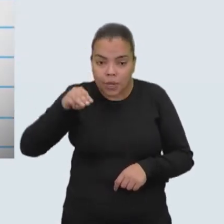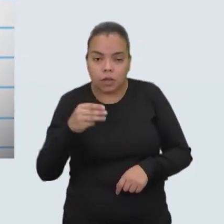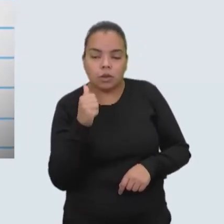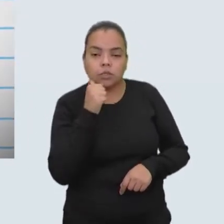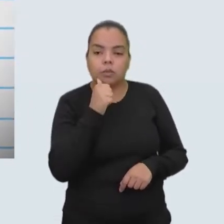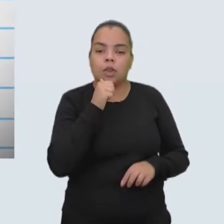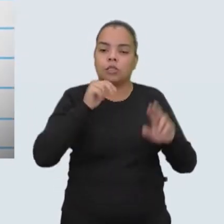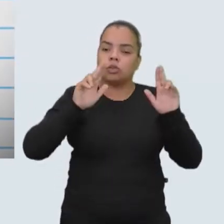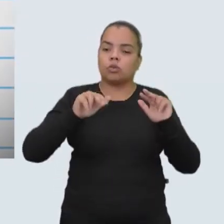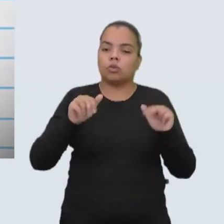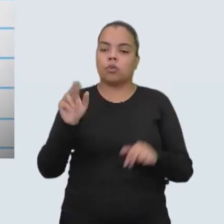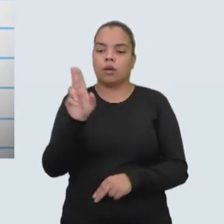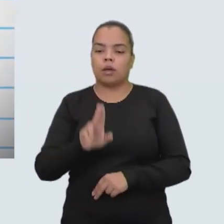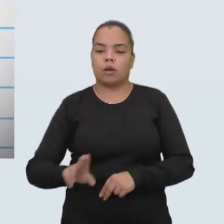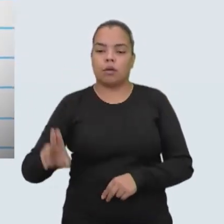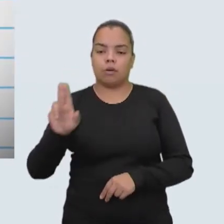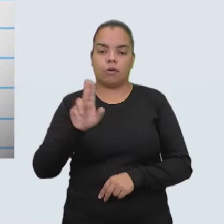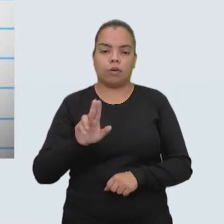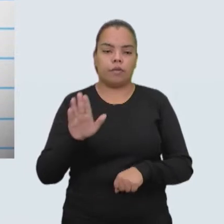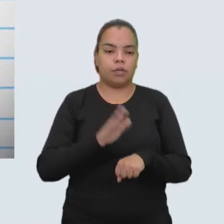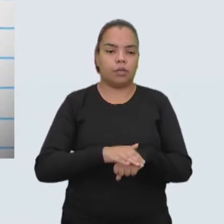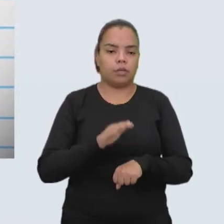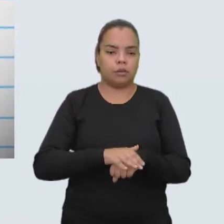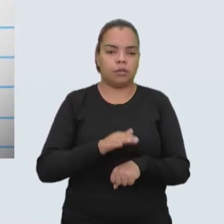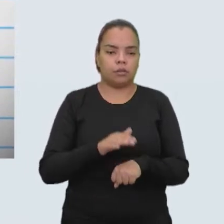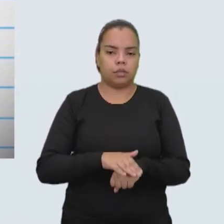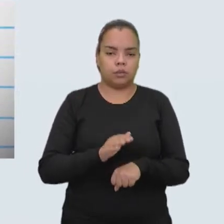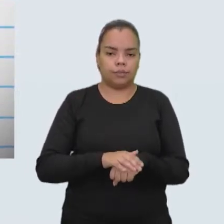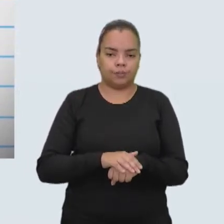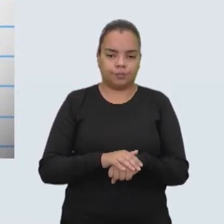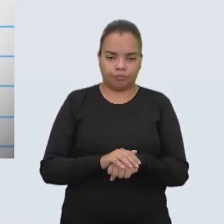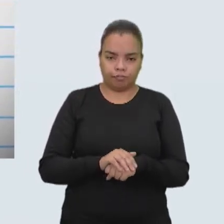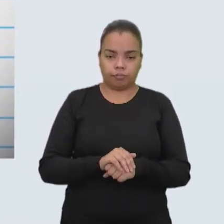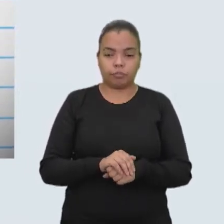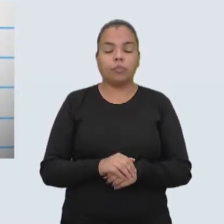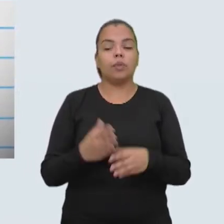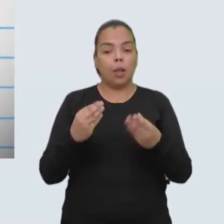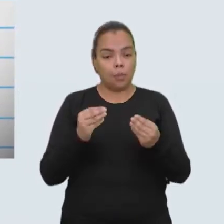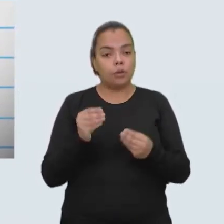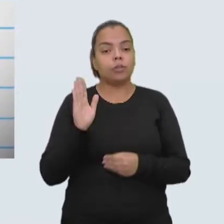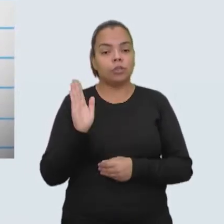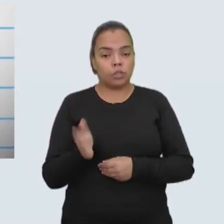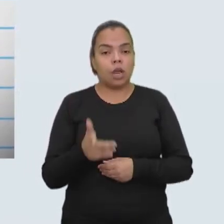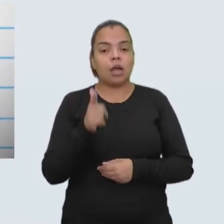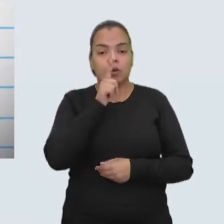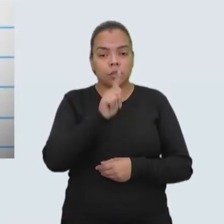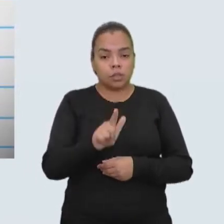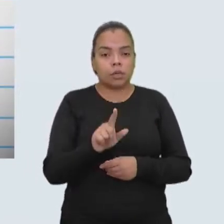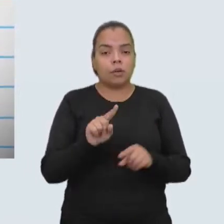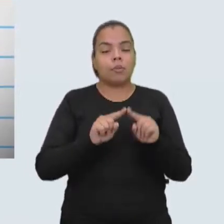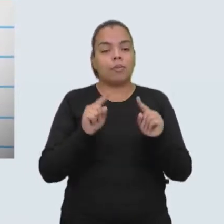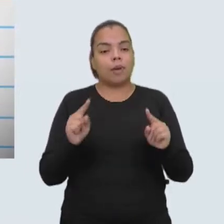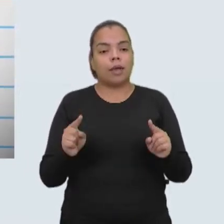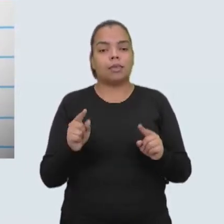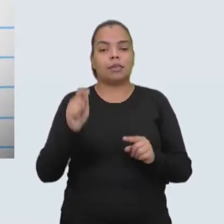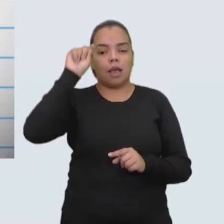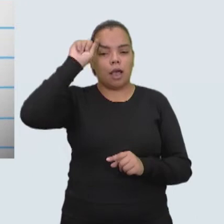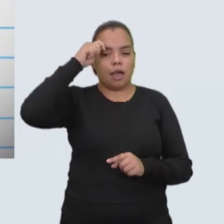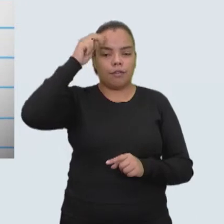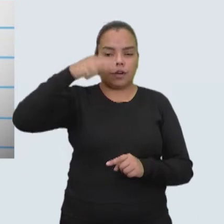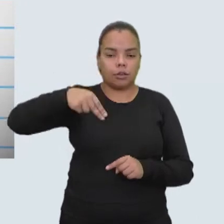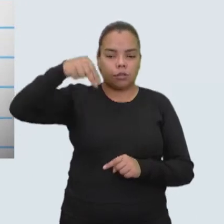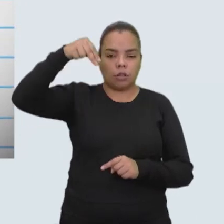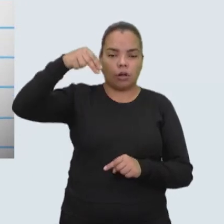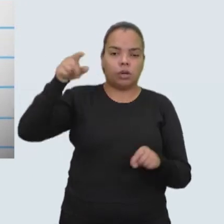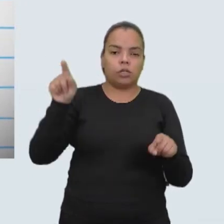trabalho, muito já foi conquistado, mas ainda há muito chão pela frente. Mulheres na África do Norte, por exemplo, ocupam menos de